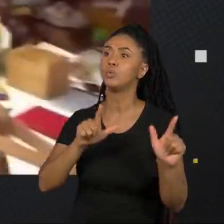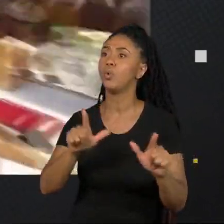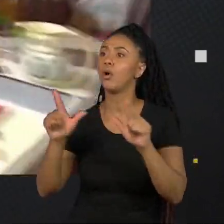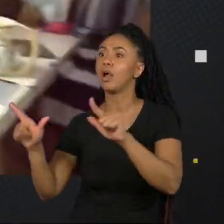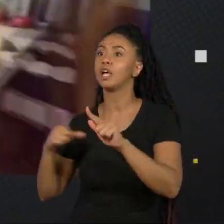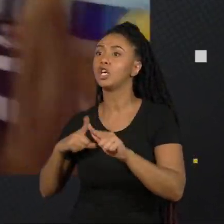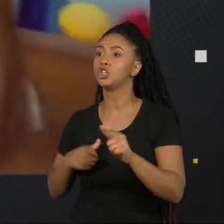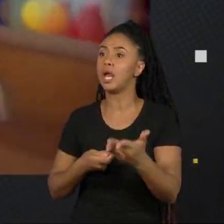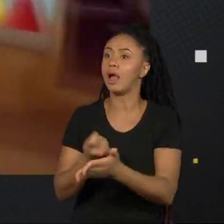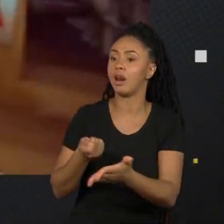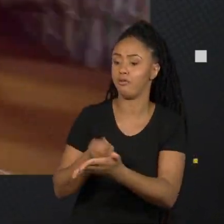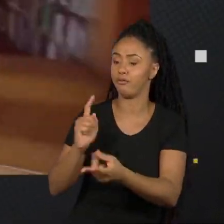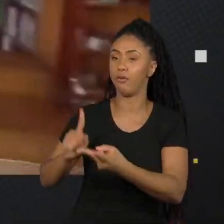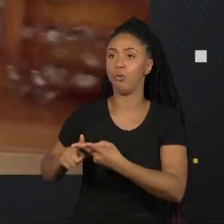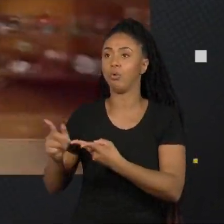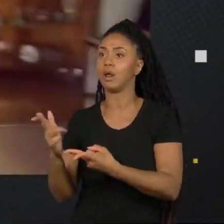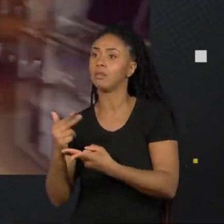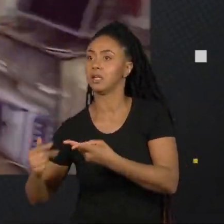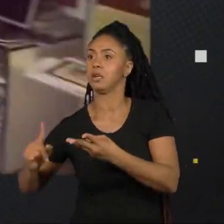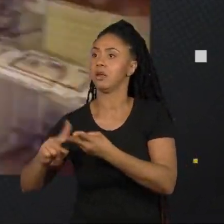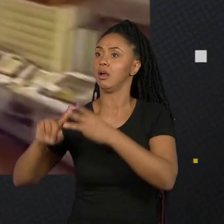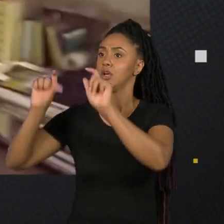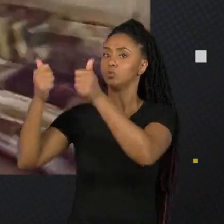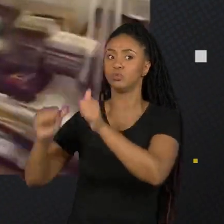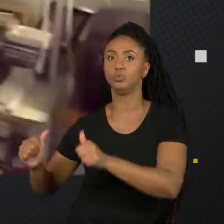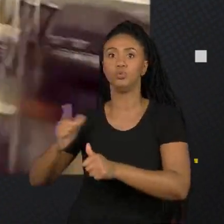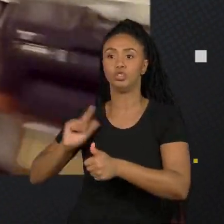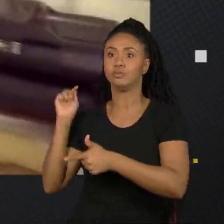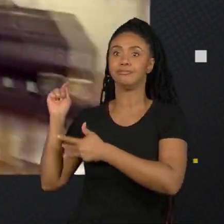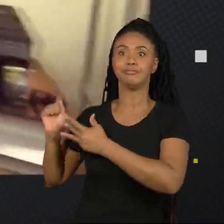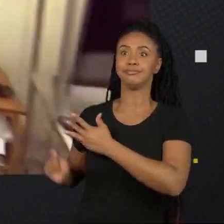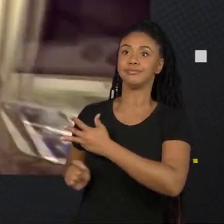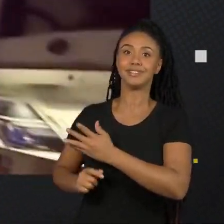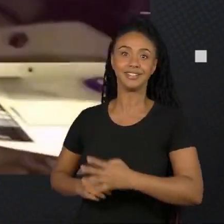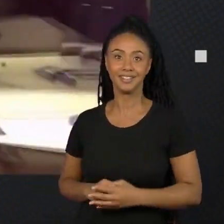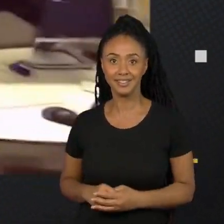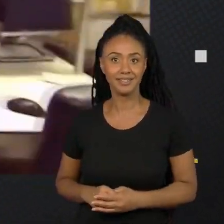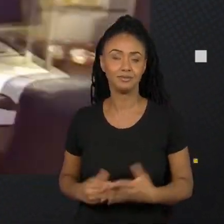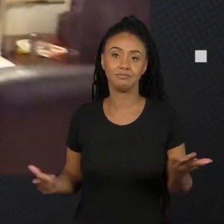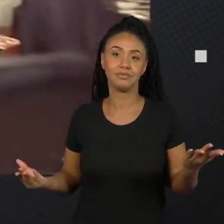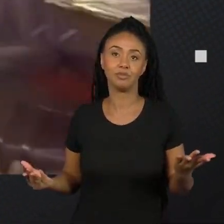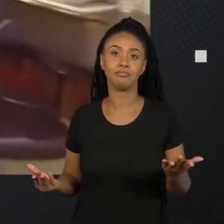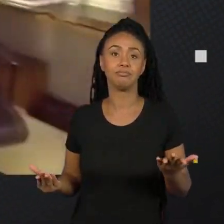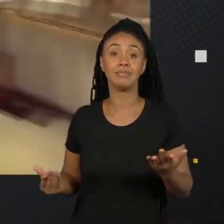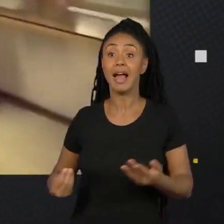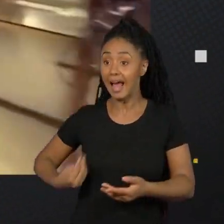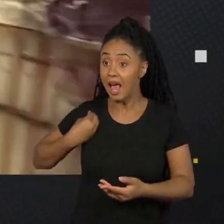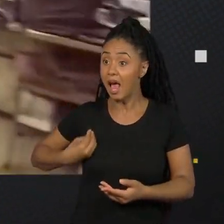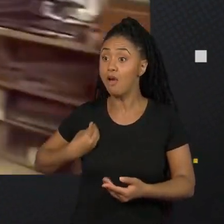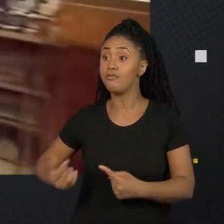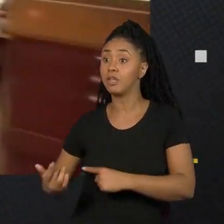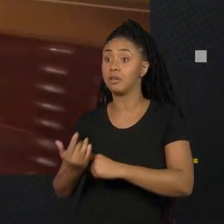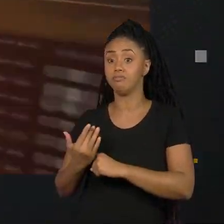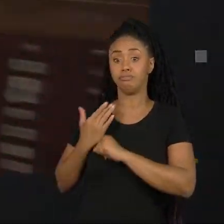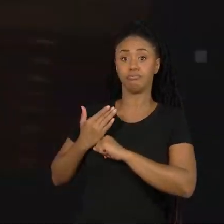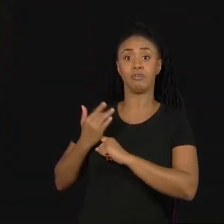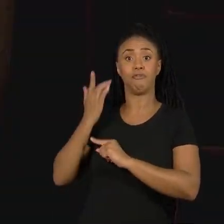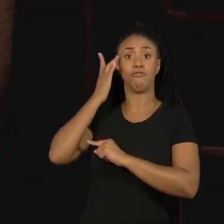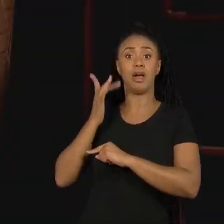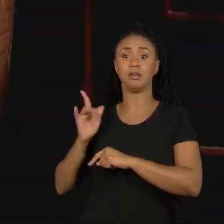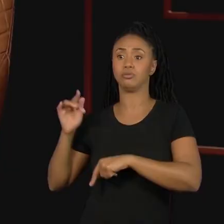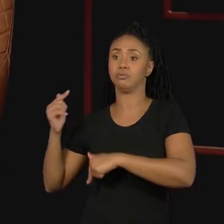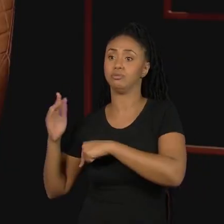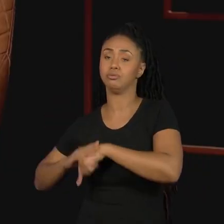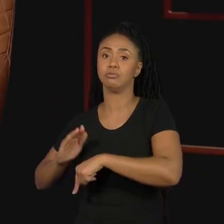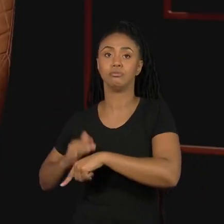Gravura, desenho, pintura, escultura, tudo. Então, facilitar a vida. E cada lugar